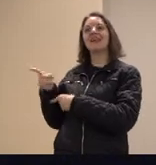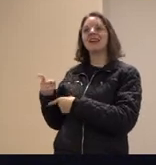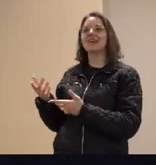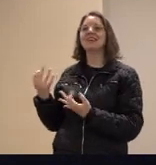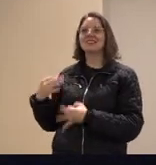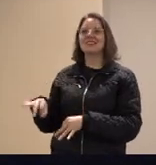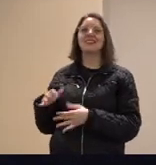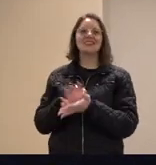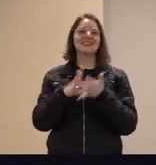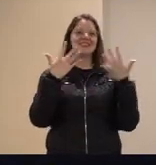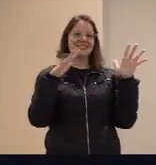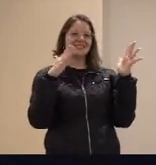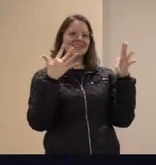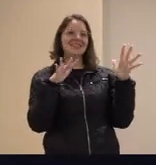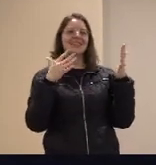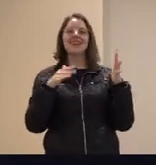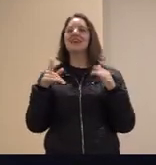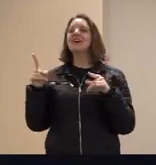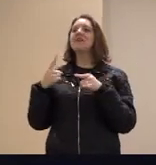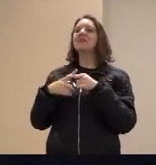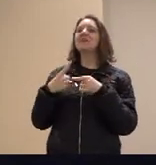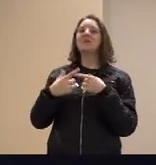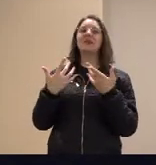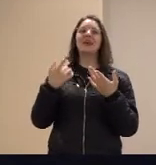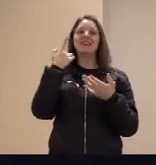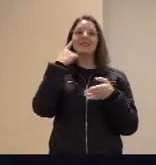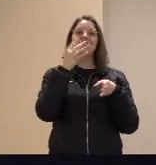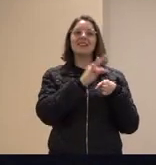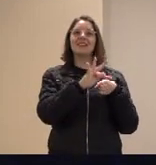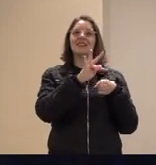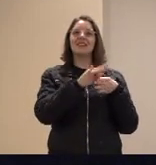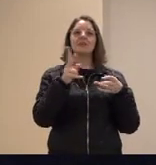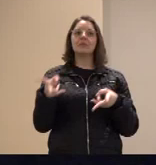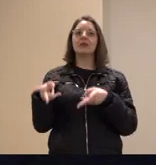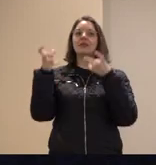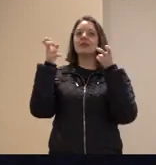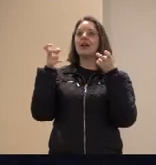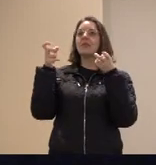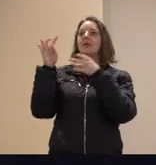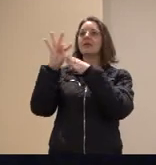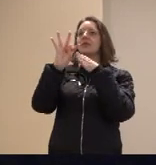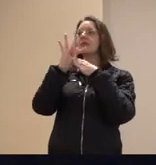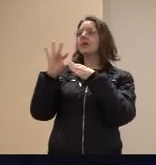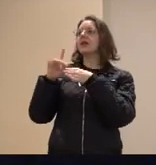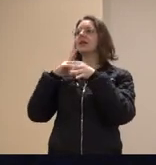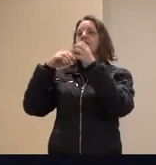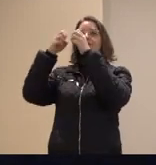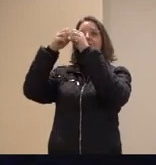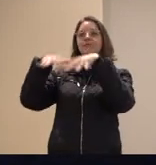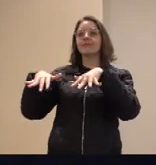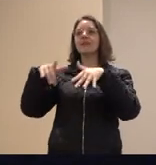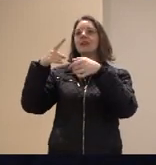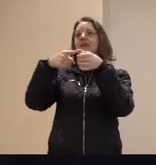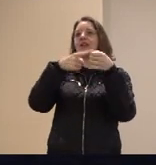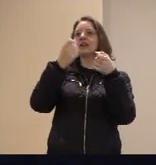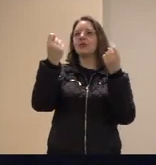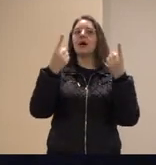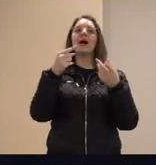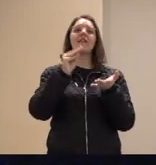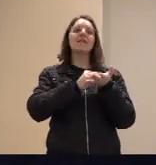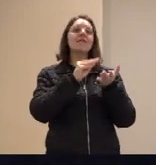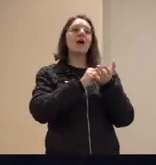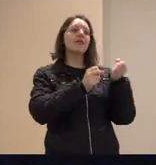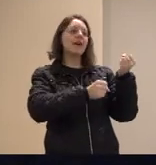eu saí lá do Conselho Tutelar e a gente percebe a desestrutura de vários conselhos, o prefeito está aqui, falta viatura,